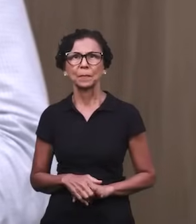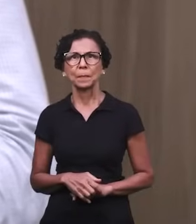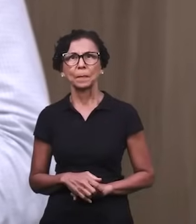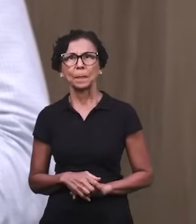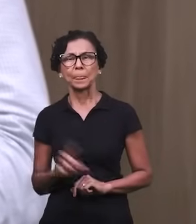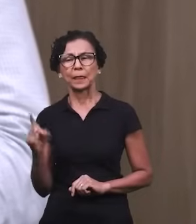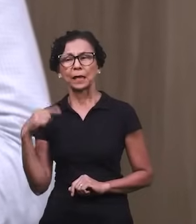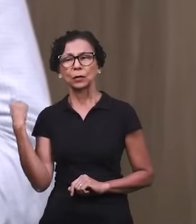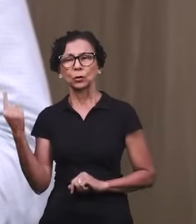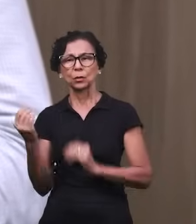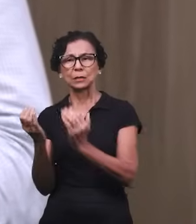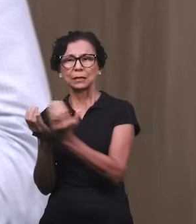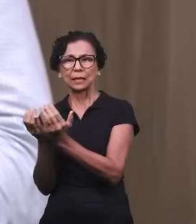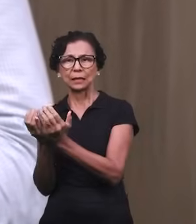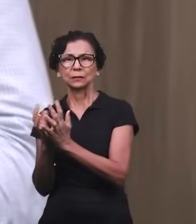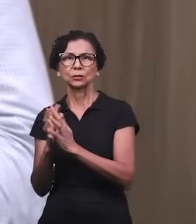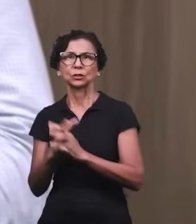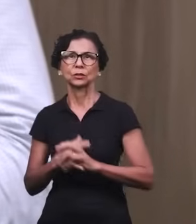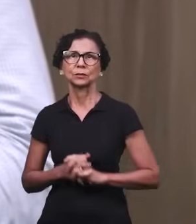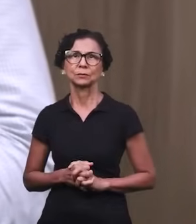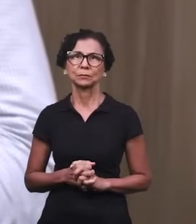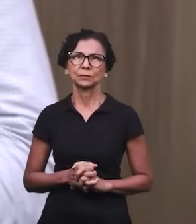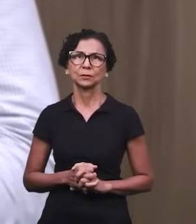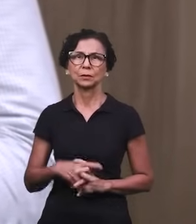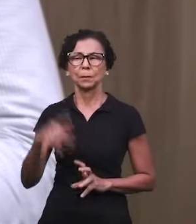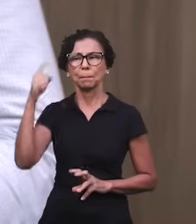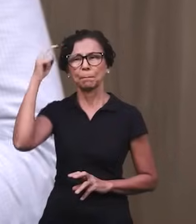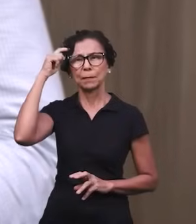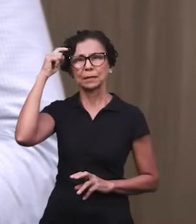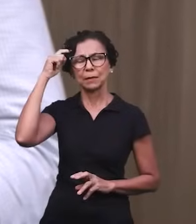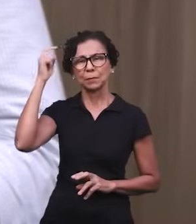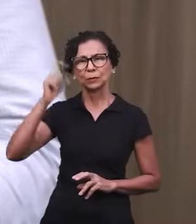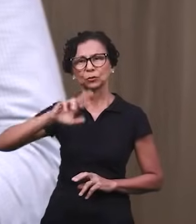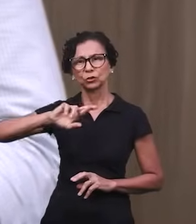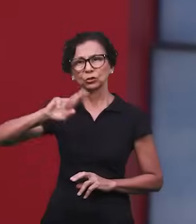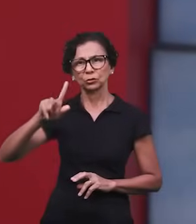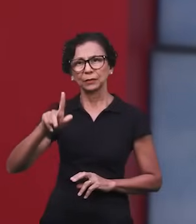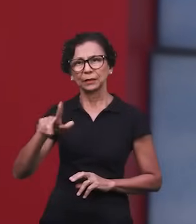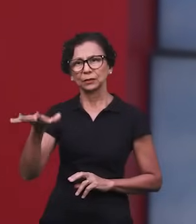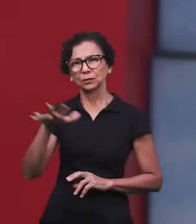daquele ambiente acadêmico, onde a gente sofre bastante.